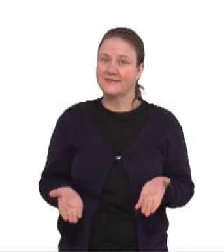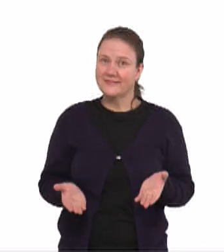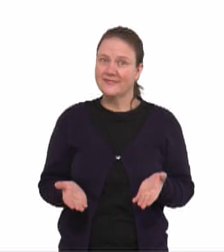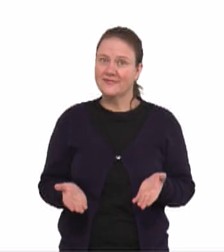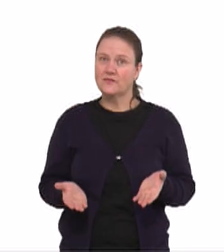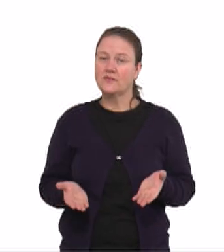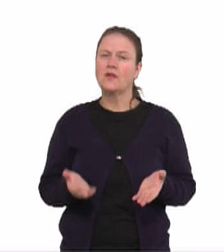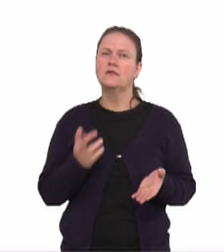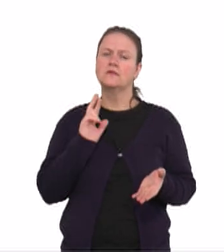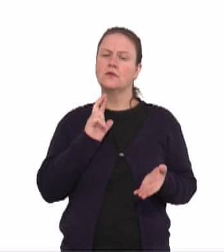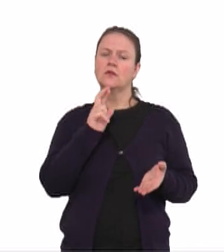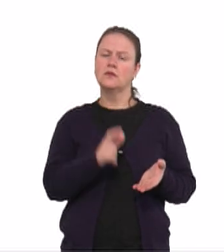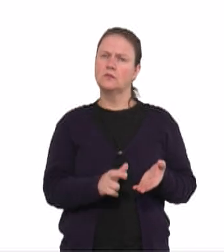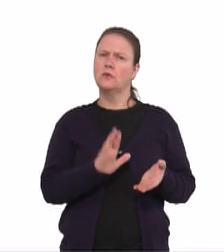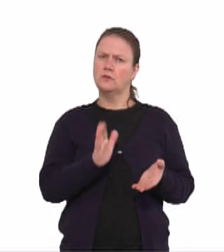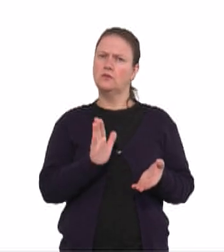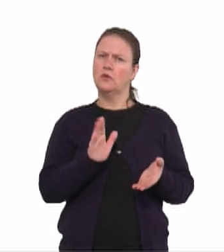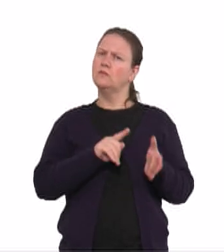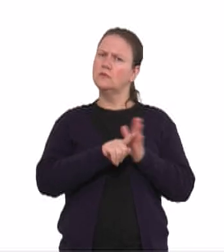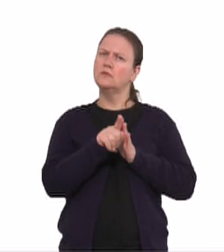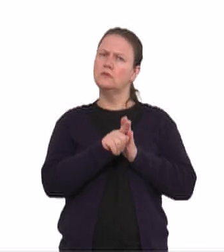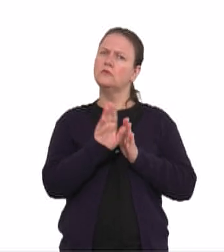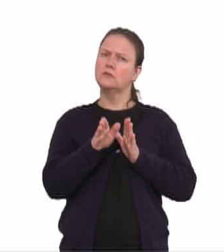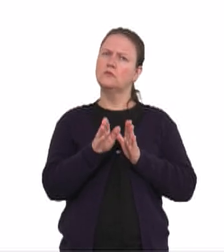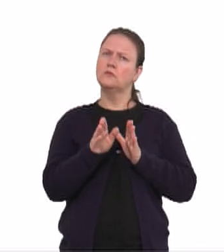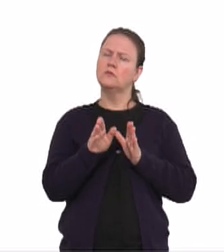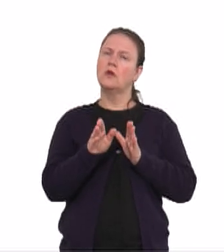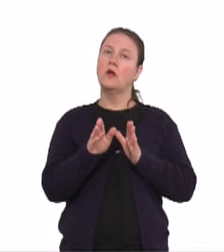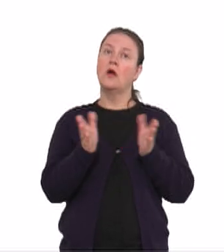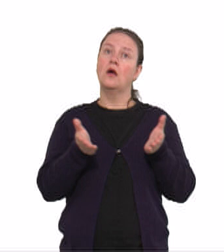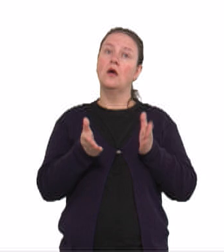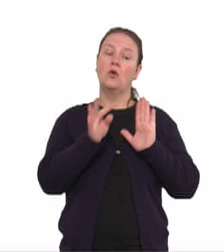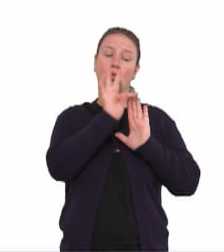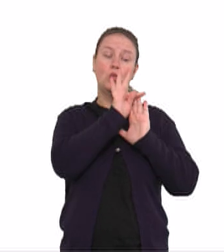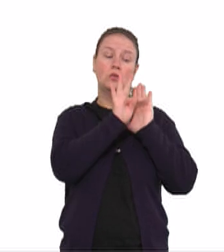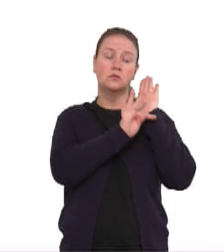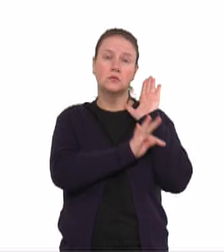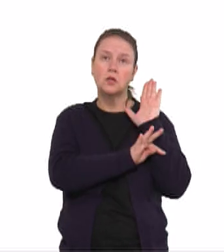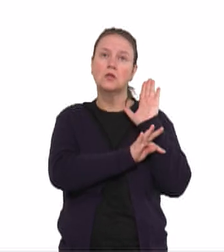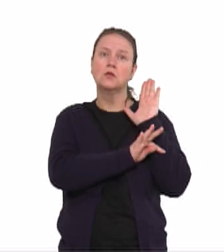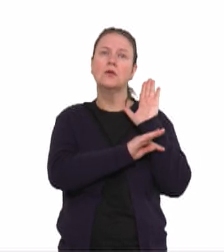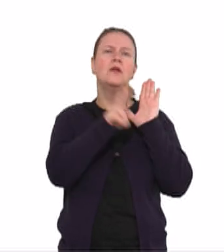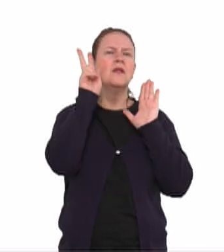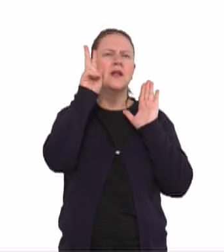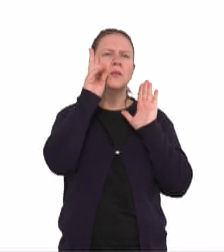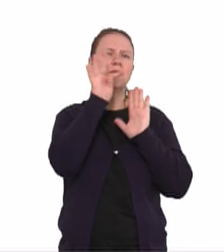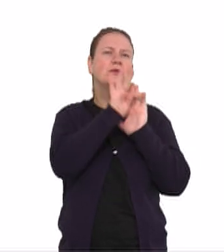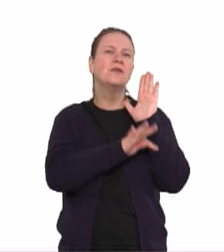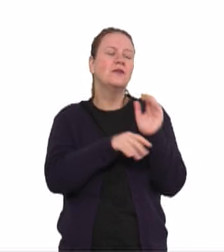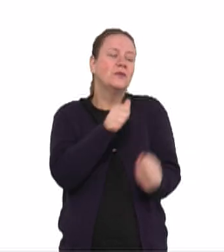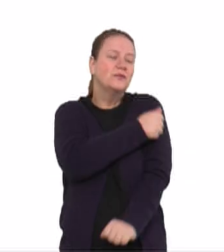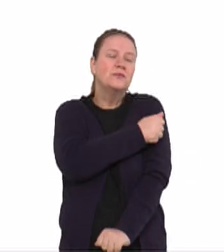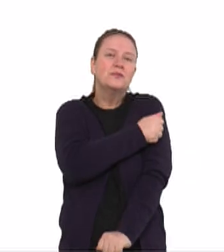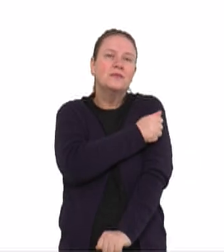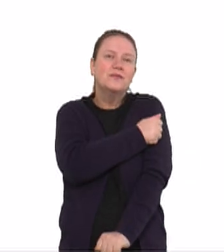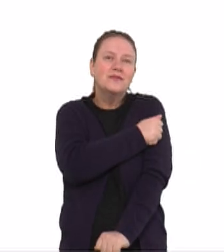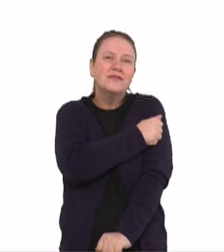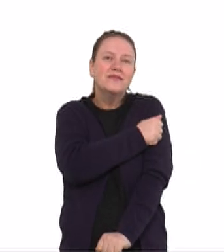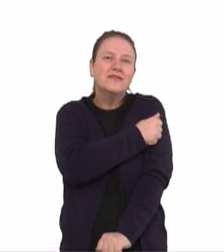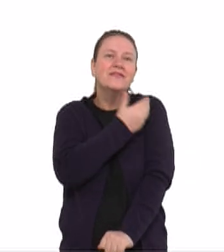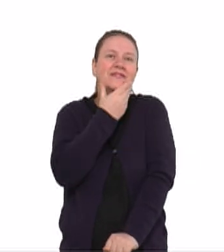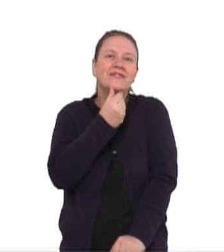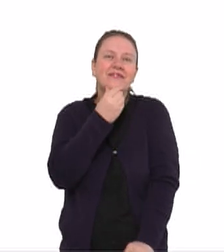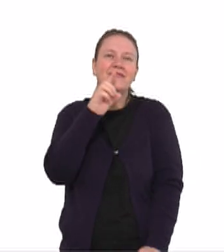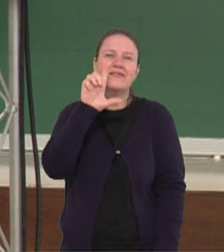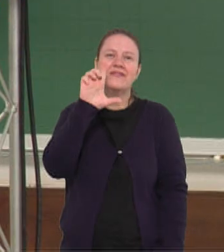lá, respondemos o quiz e vamos dar sequência, então, à nossa reestruturação com o texto do Leonardo, tá? Tá aqui o texto dele.